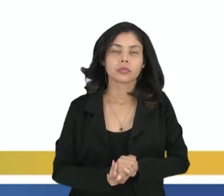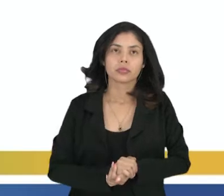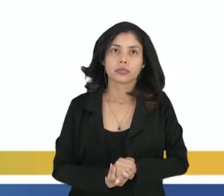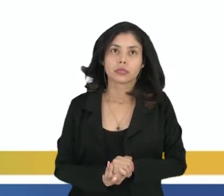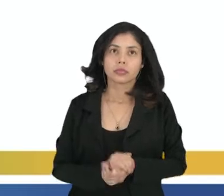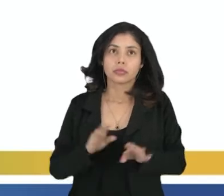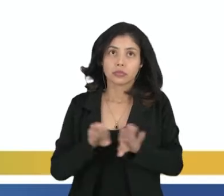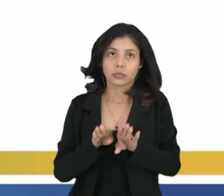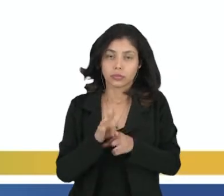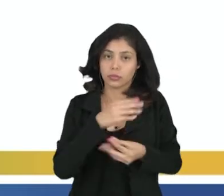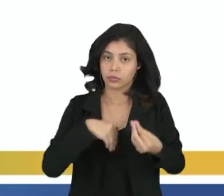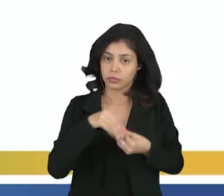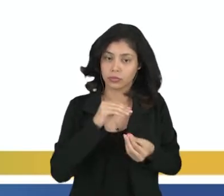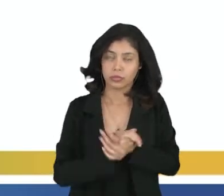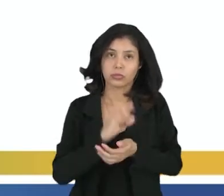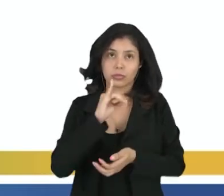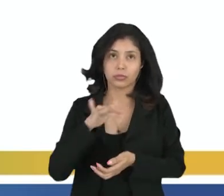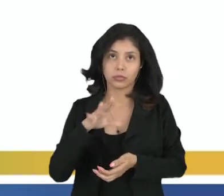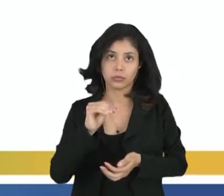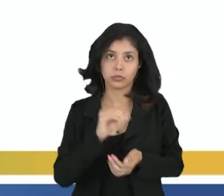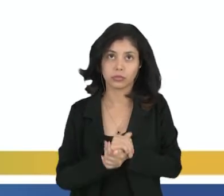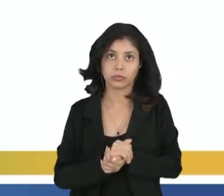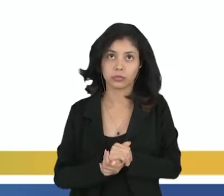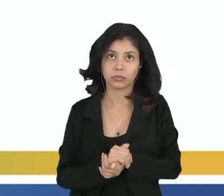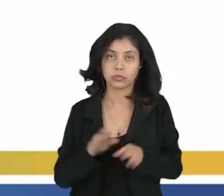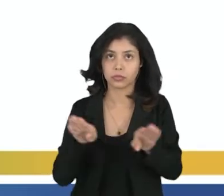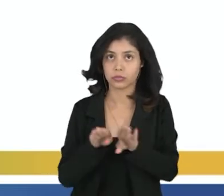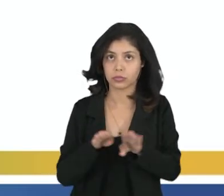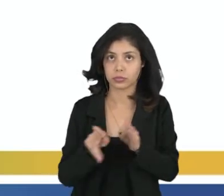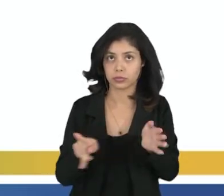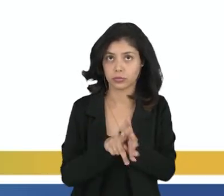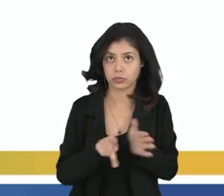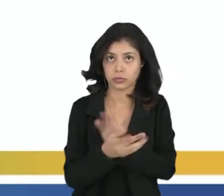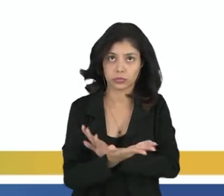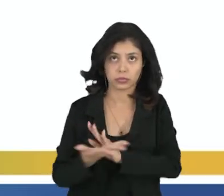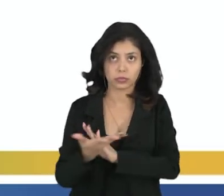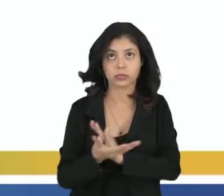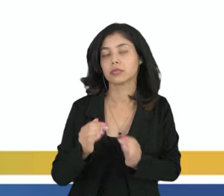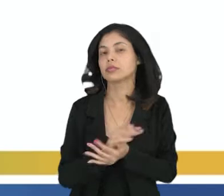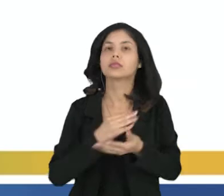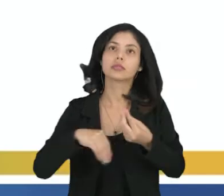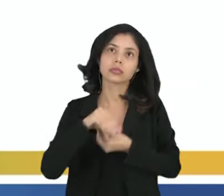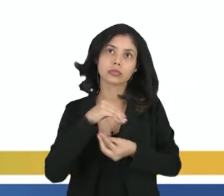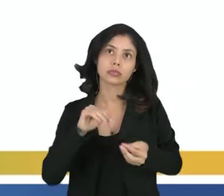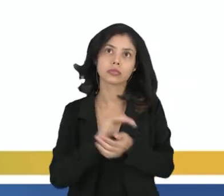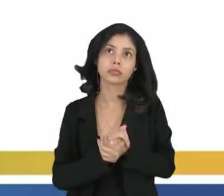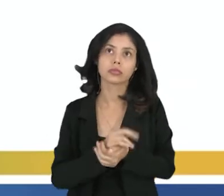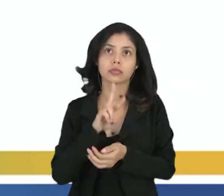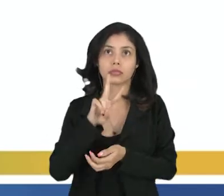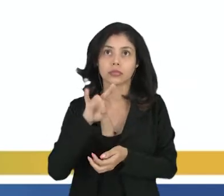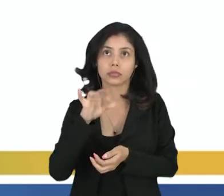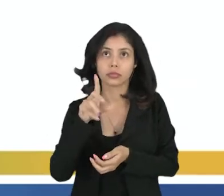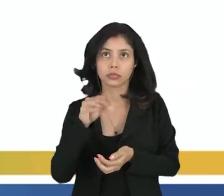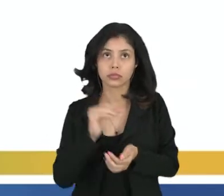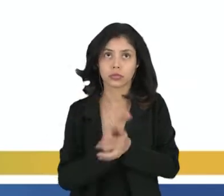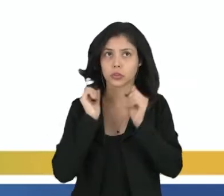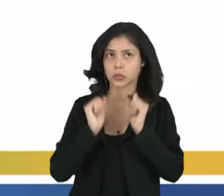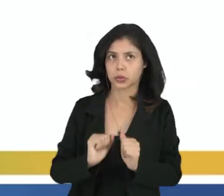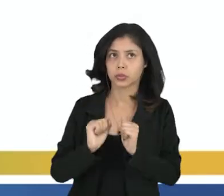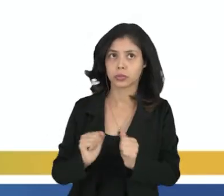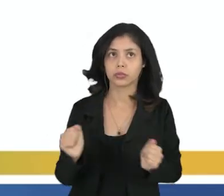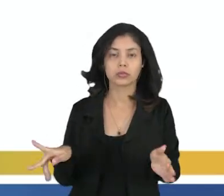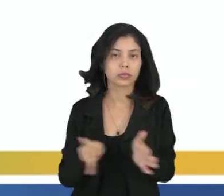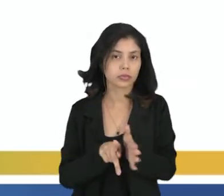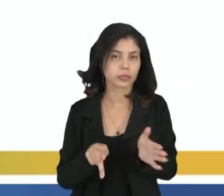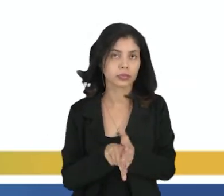as reações de ionização dos ácidos e dissociação iônica das bases são reações reversíveis,